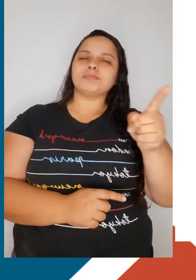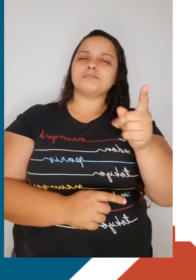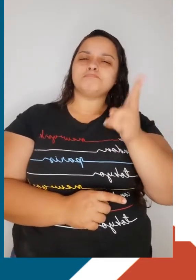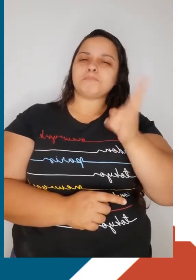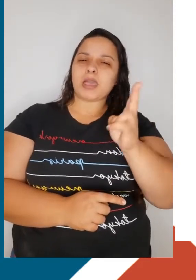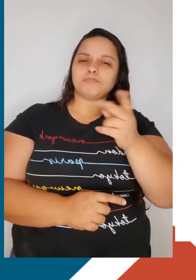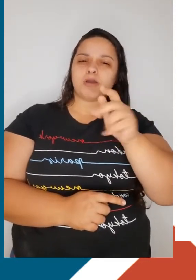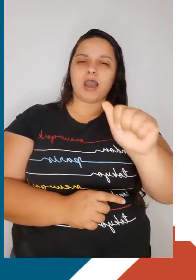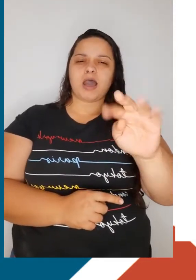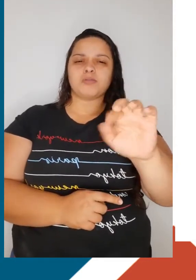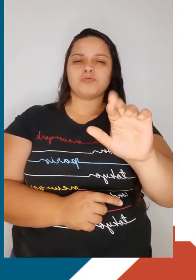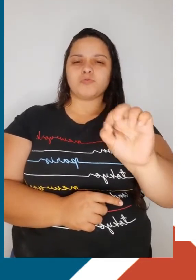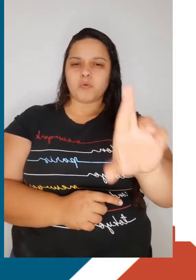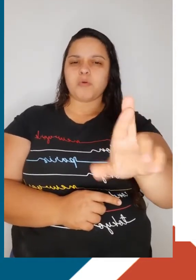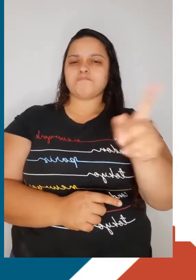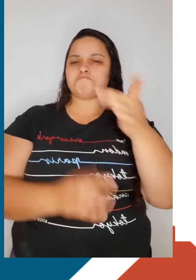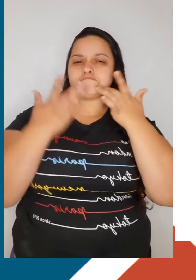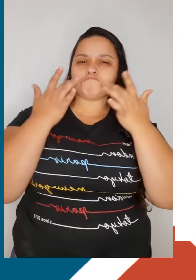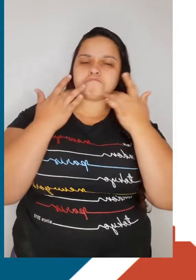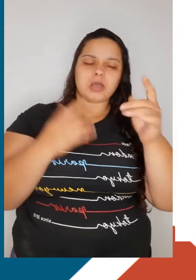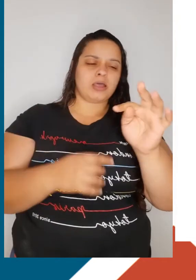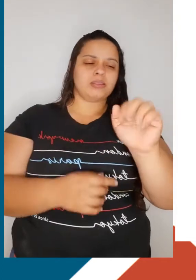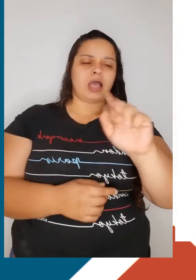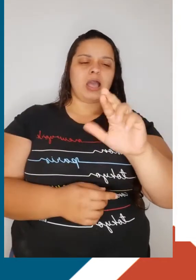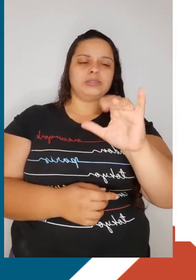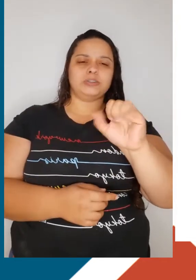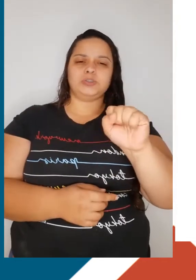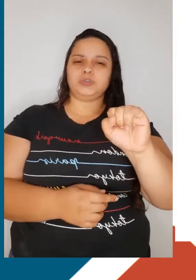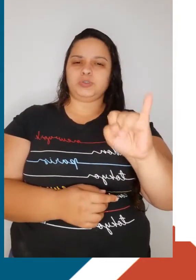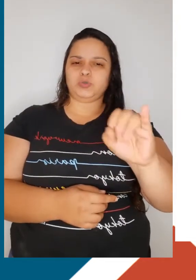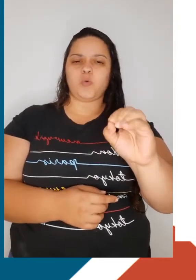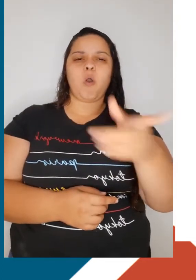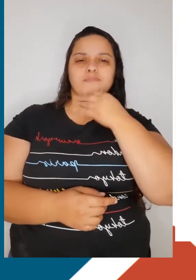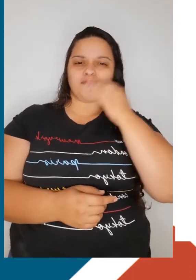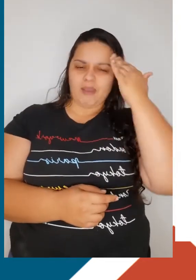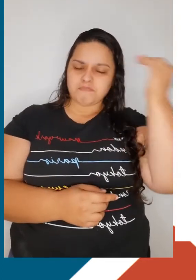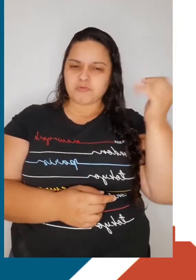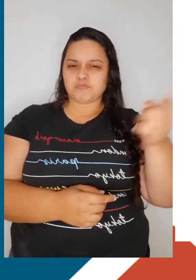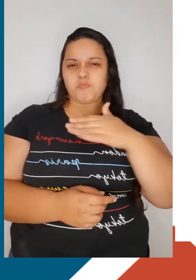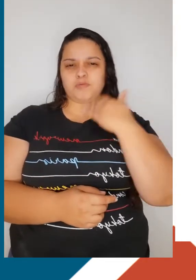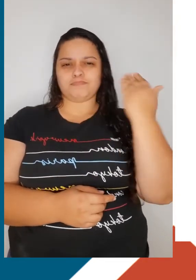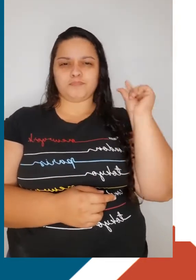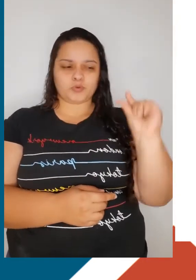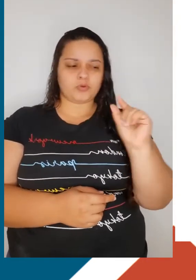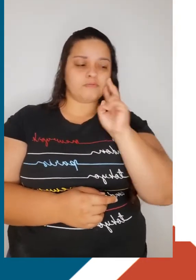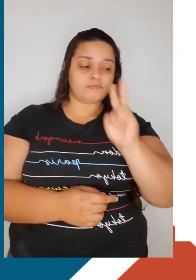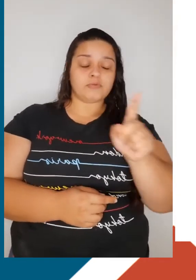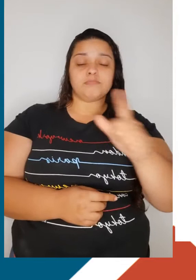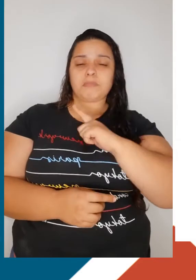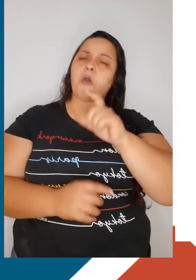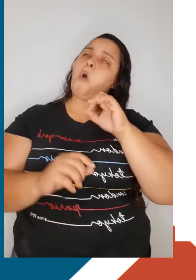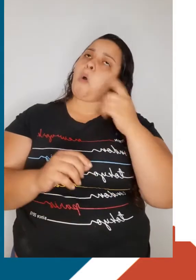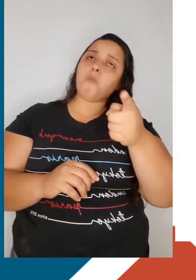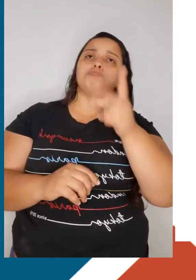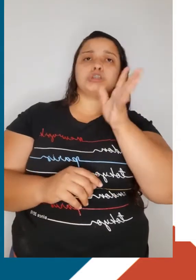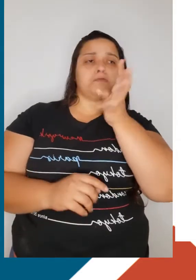pelo ator que faleceu recentemente, o Tarcísio Meira, né? Ou deve ter lido sobre esse famoso grito do Ipiranga no seu material didático